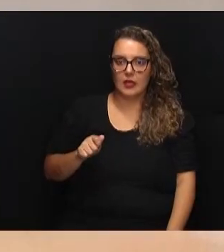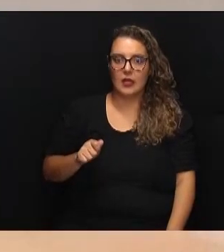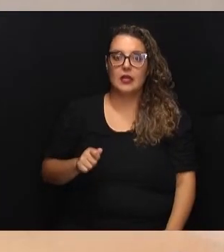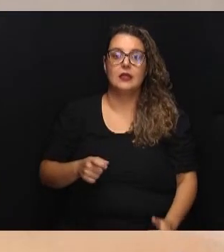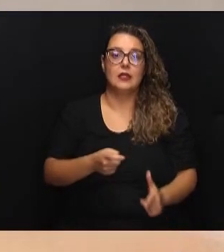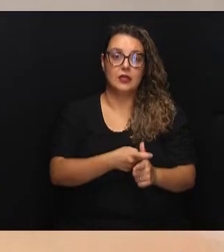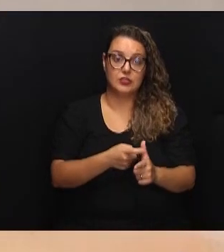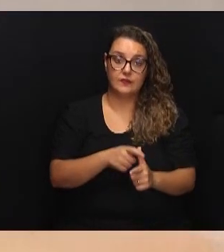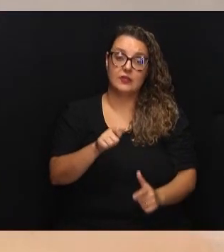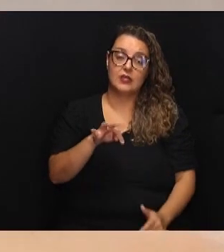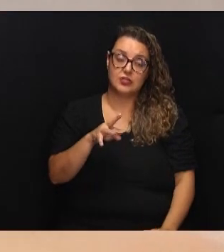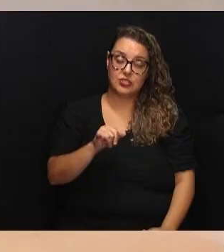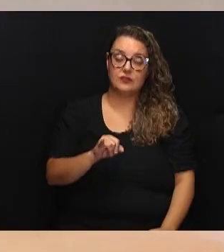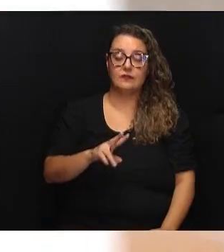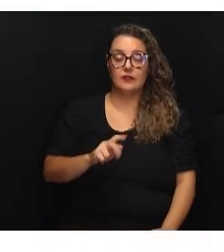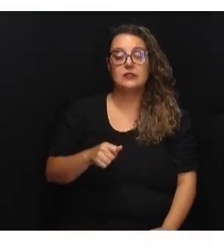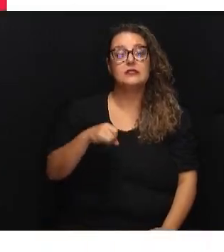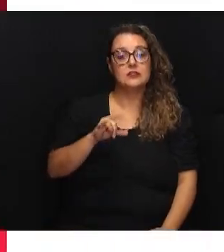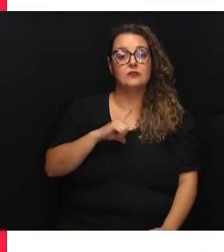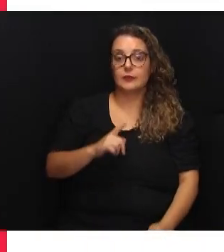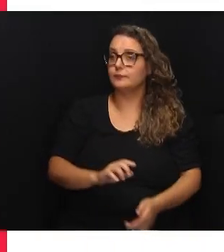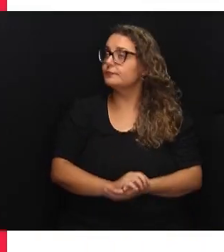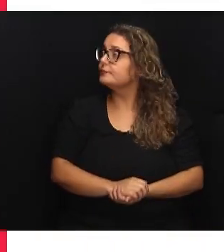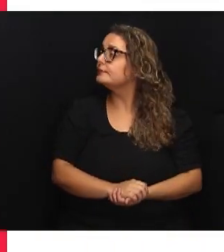IPVA e a dívida ativa se houver.